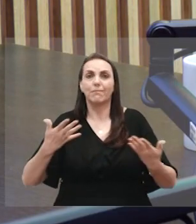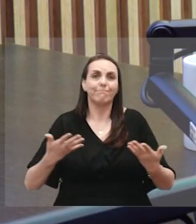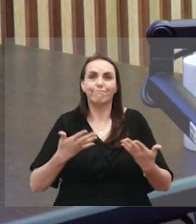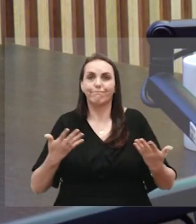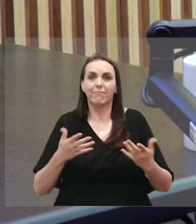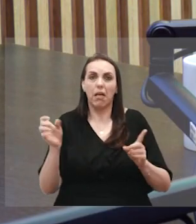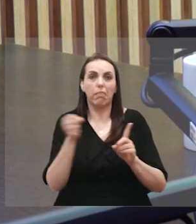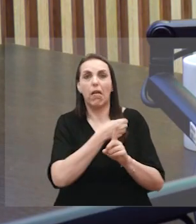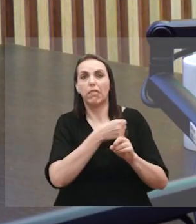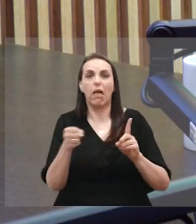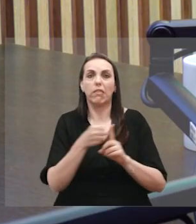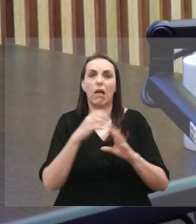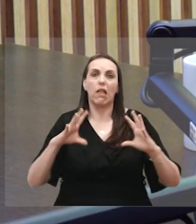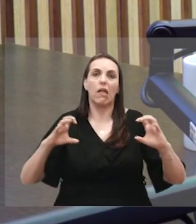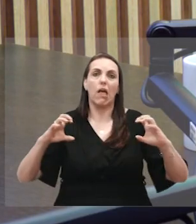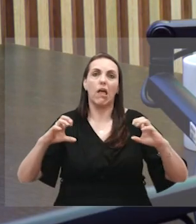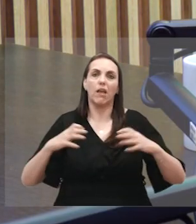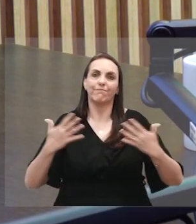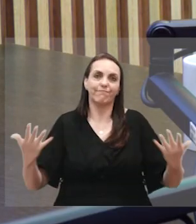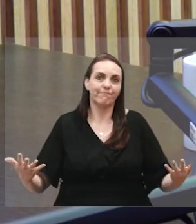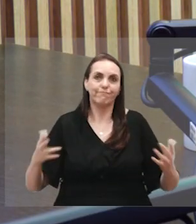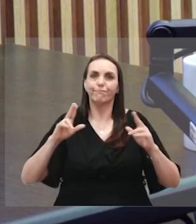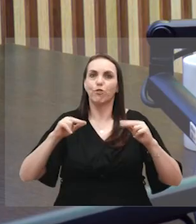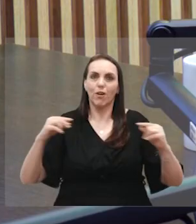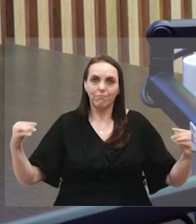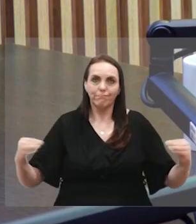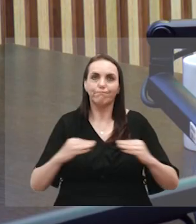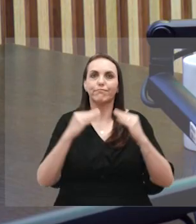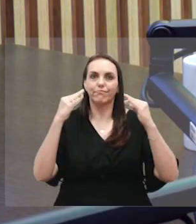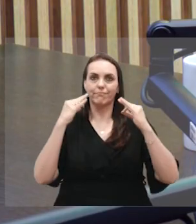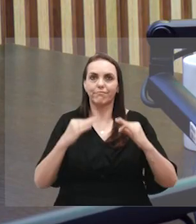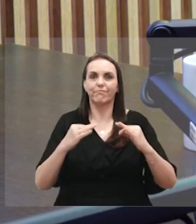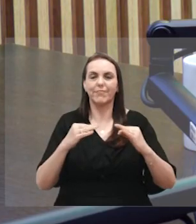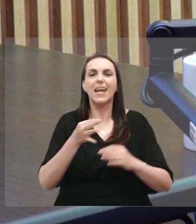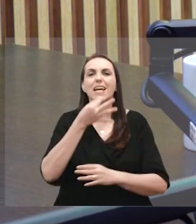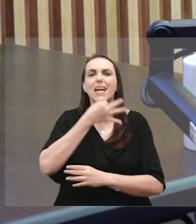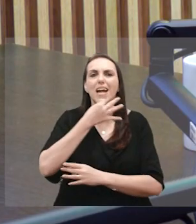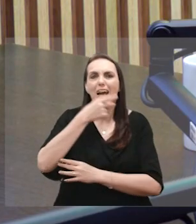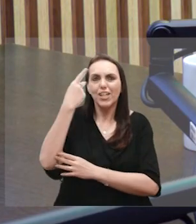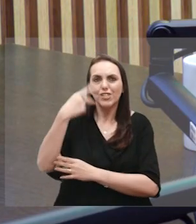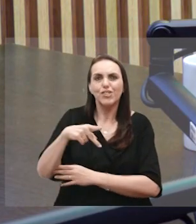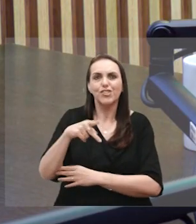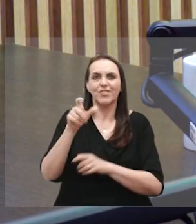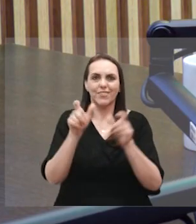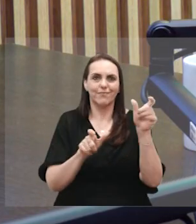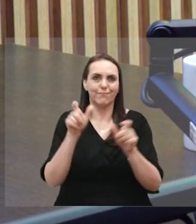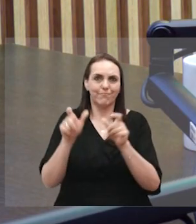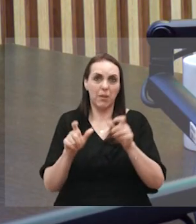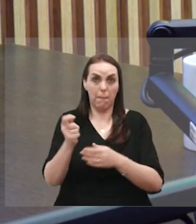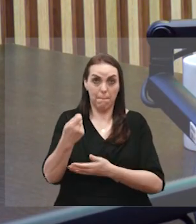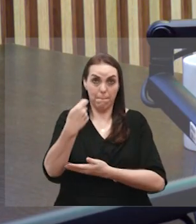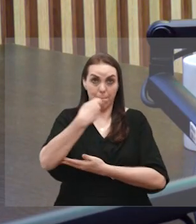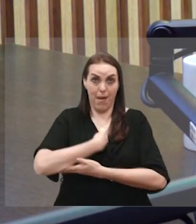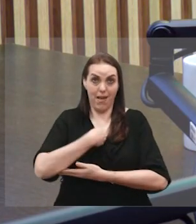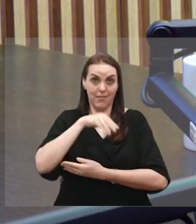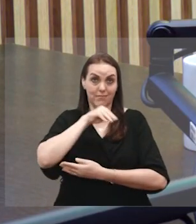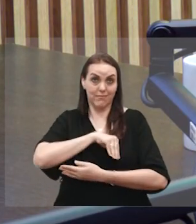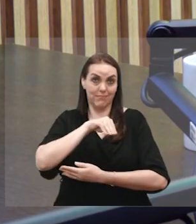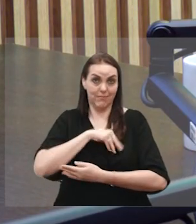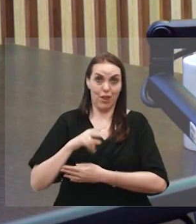batendo e brigando, a gente não vai chegar num denominador comum, que eu acredito que o caxiense que tá nos pagando e